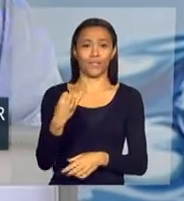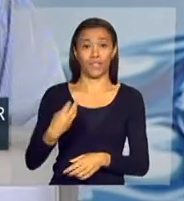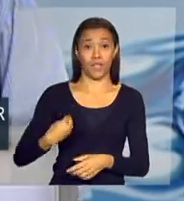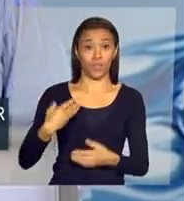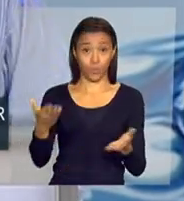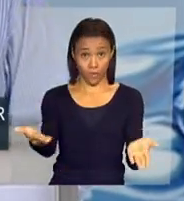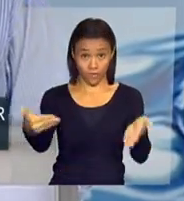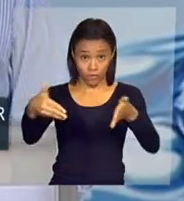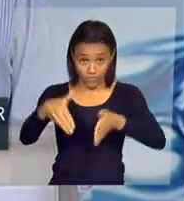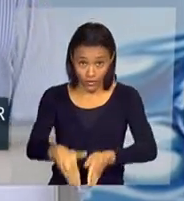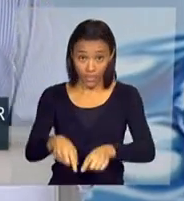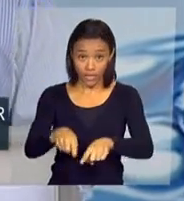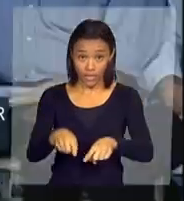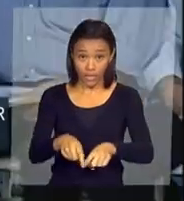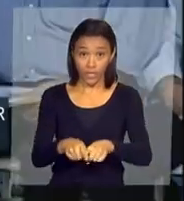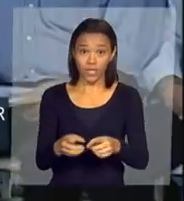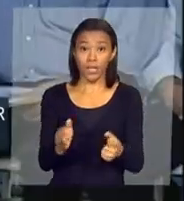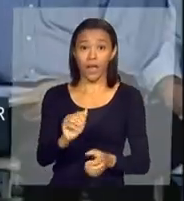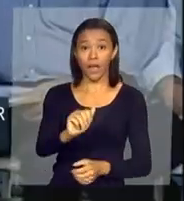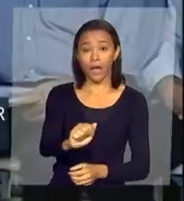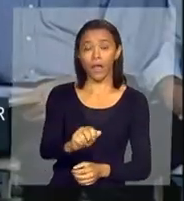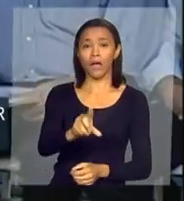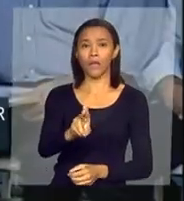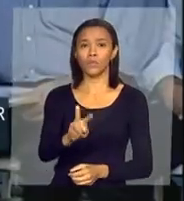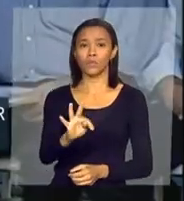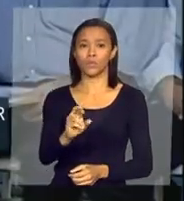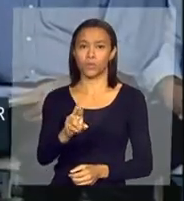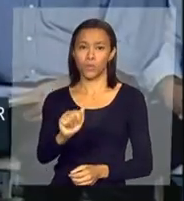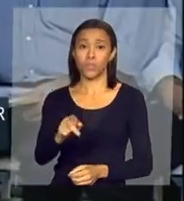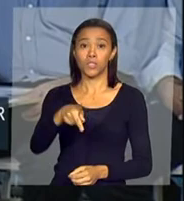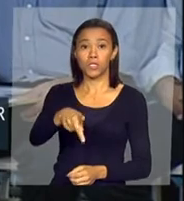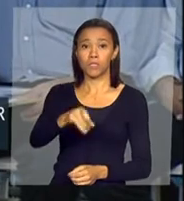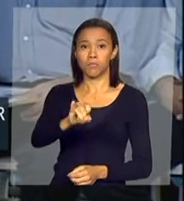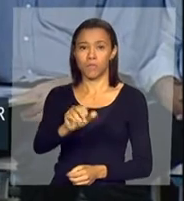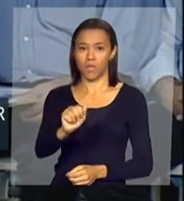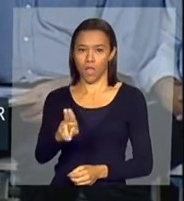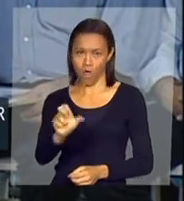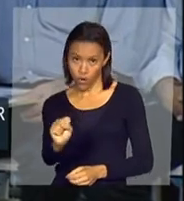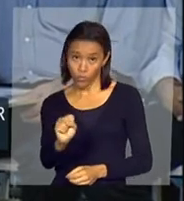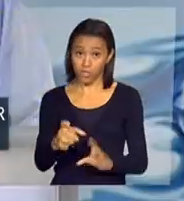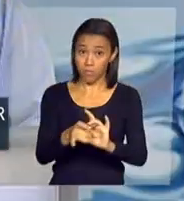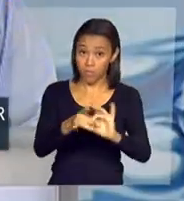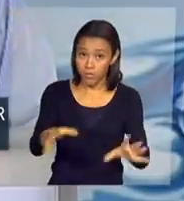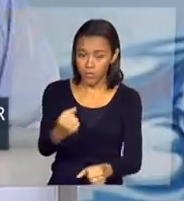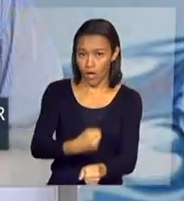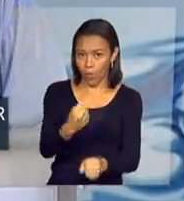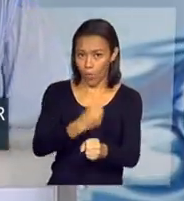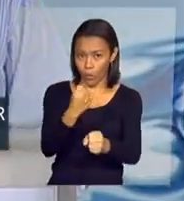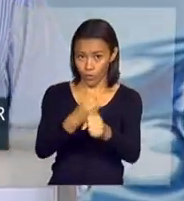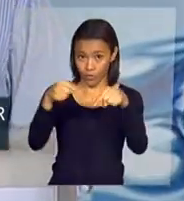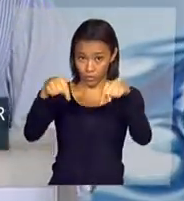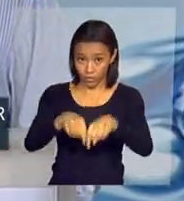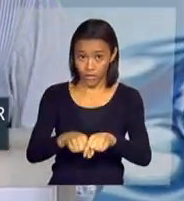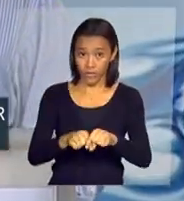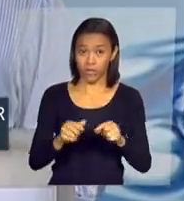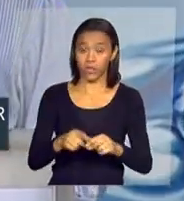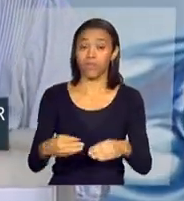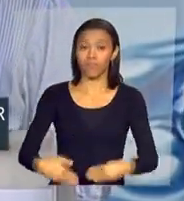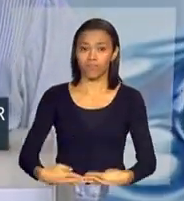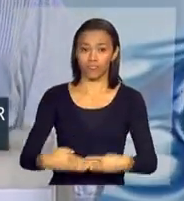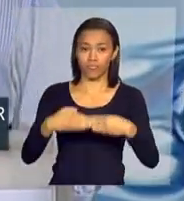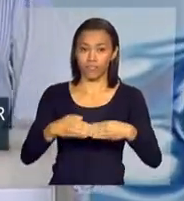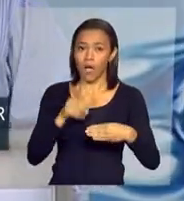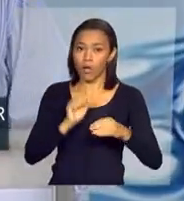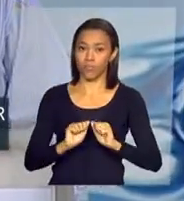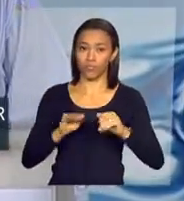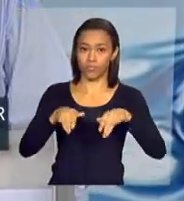à adutora de Piaus, obra que dá continuidade à construção da barragem Piaus, iniciada nos